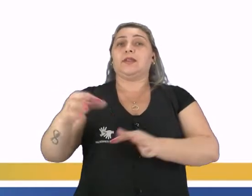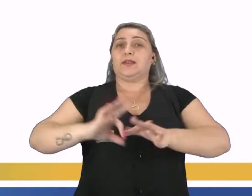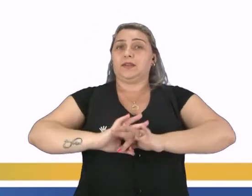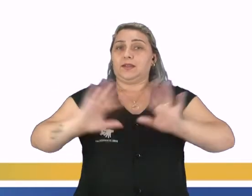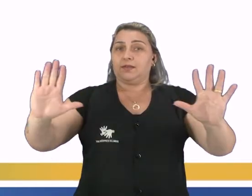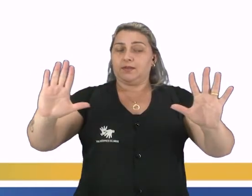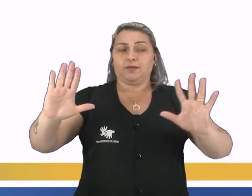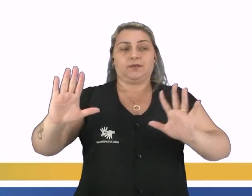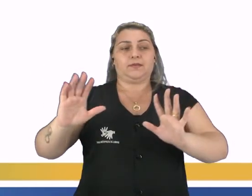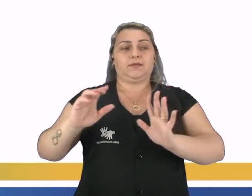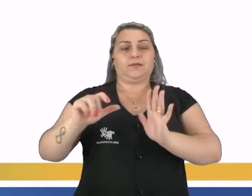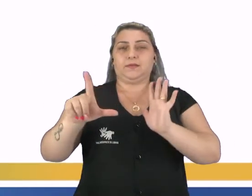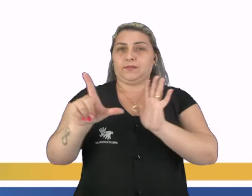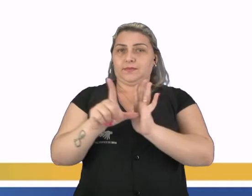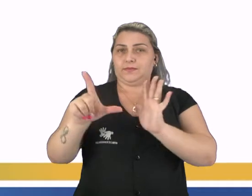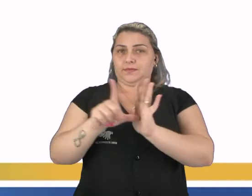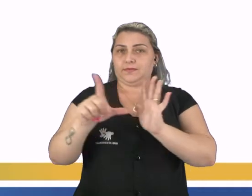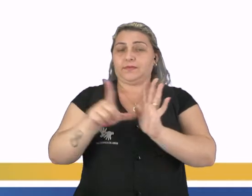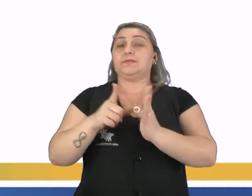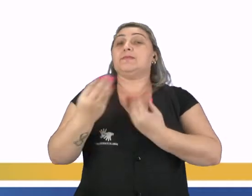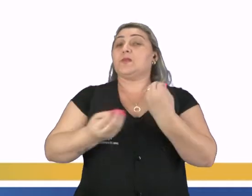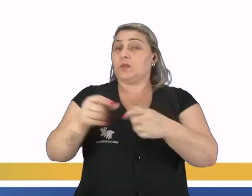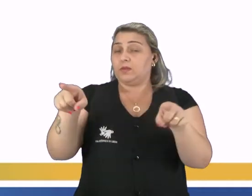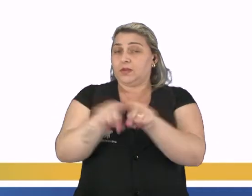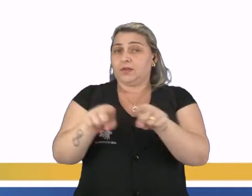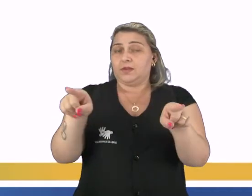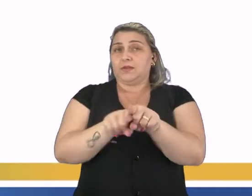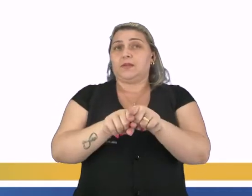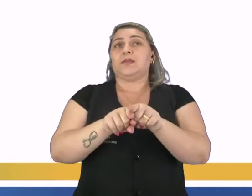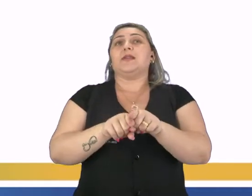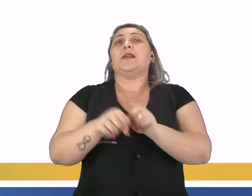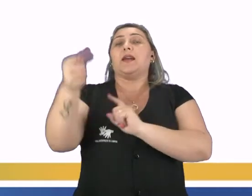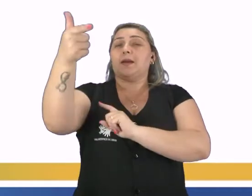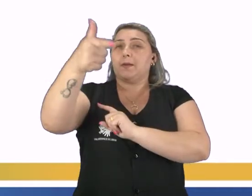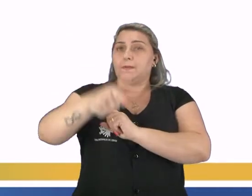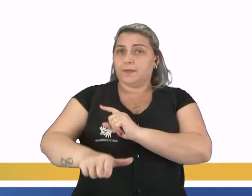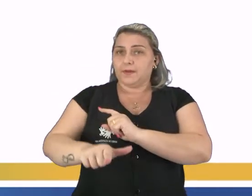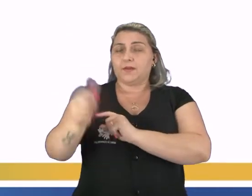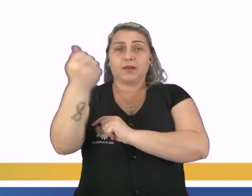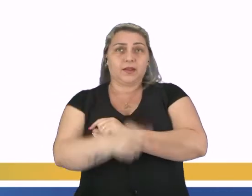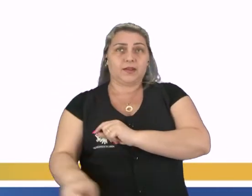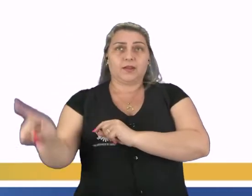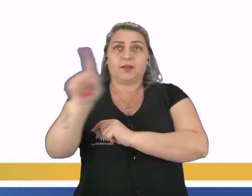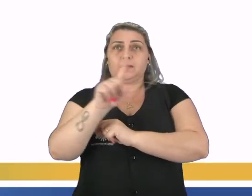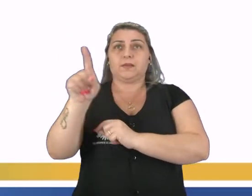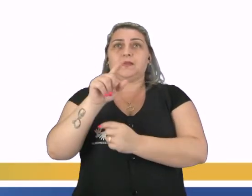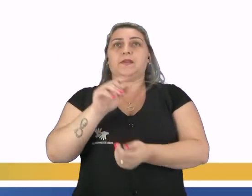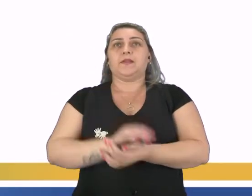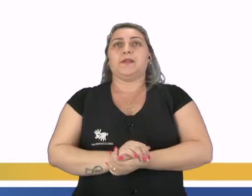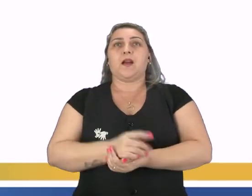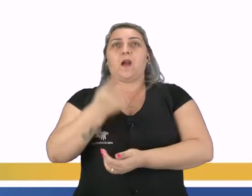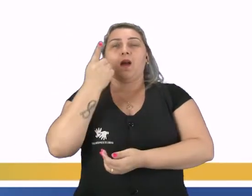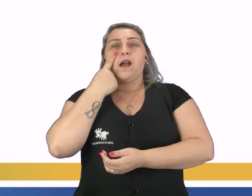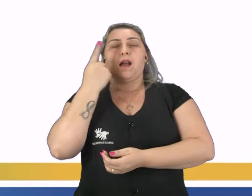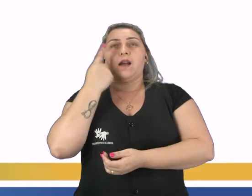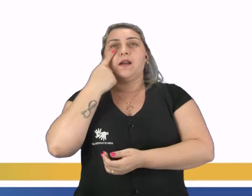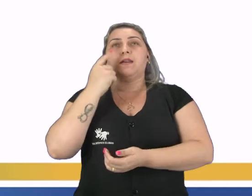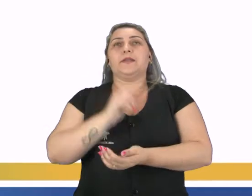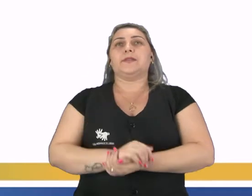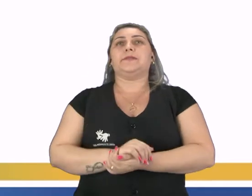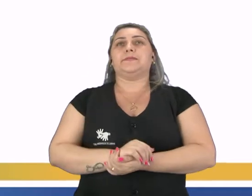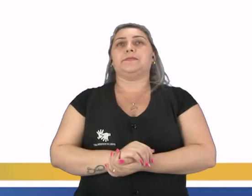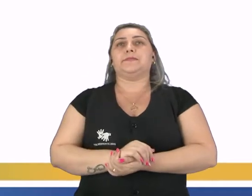de camelôs, então também se trata de uma repetição desnecessária. Olha aí